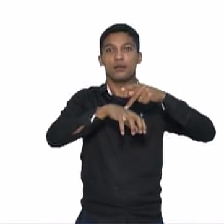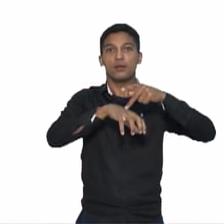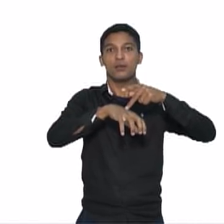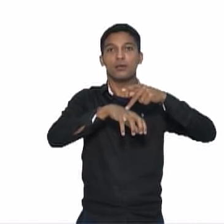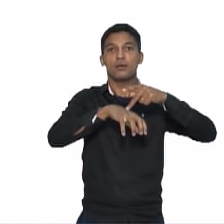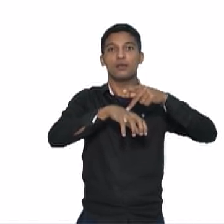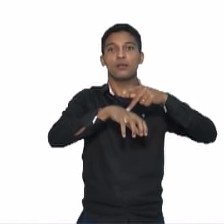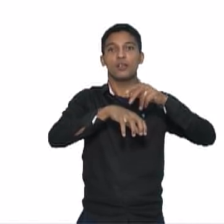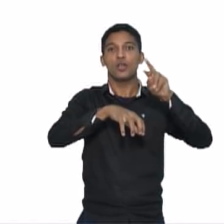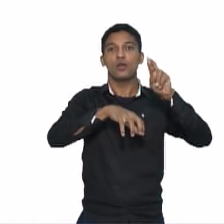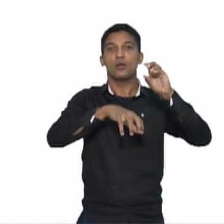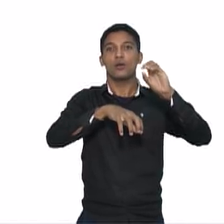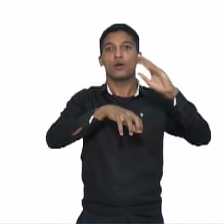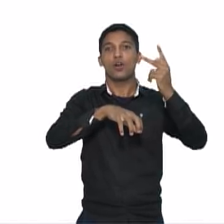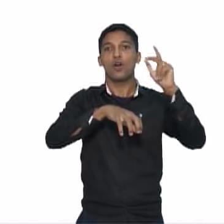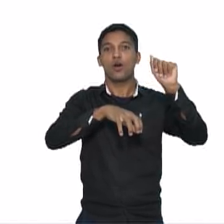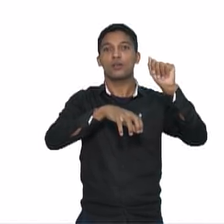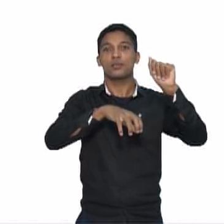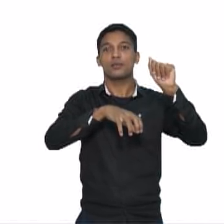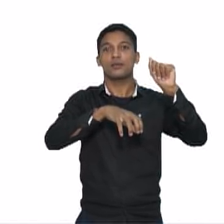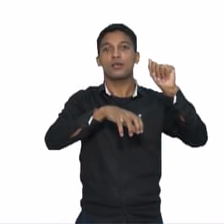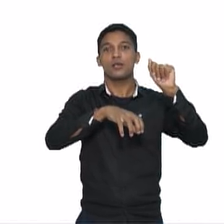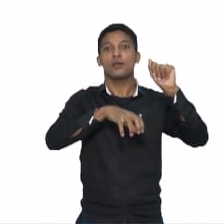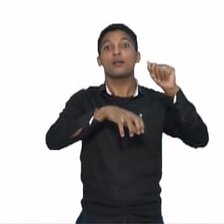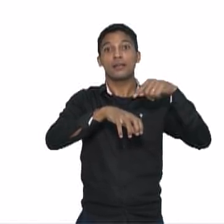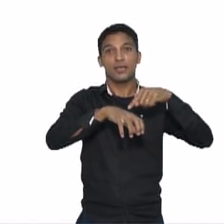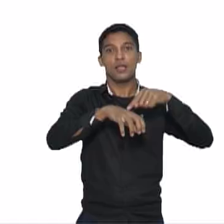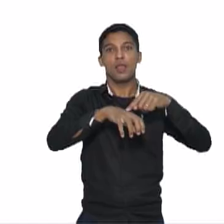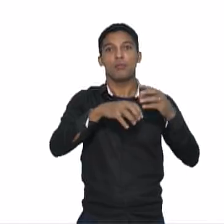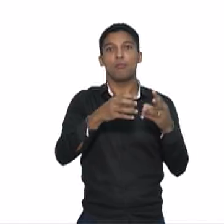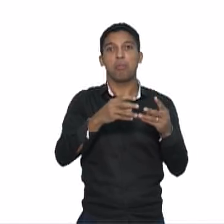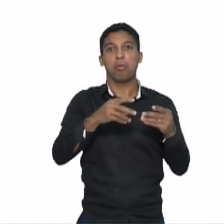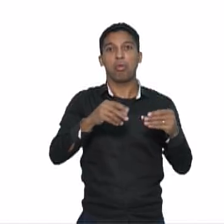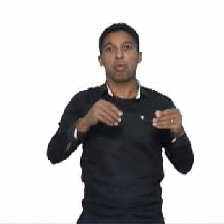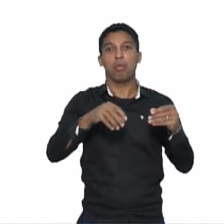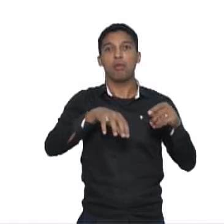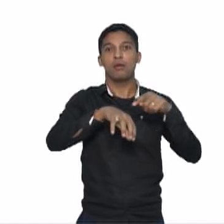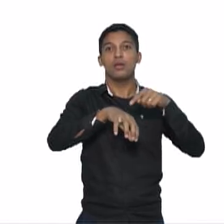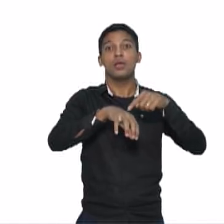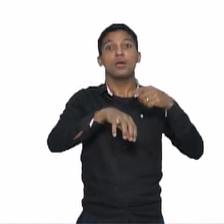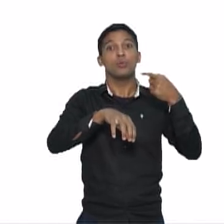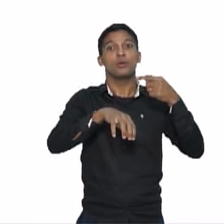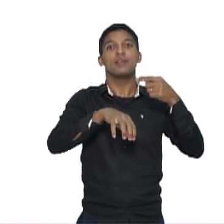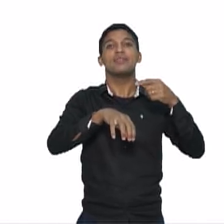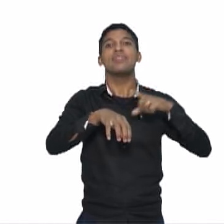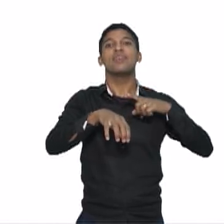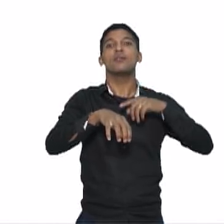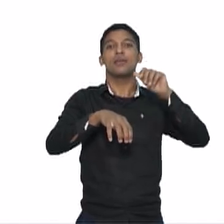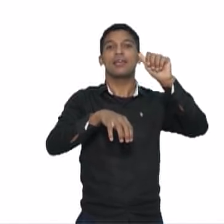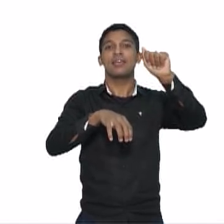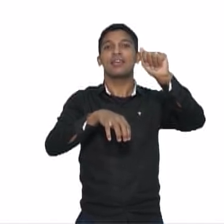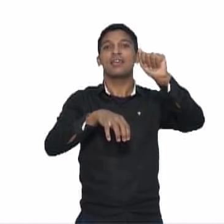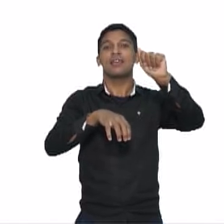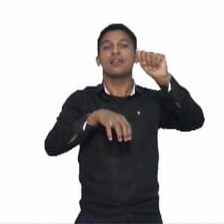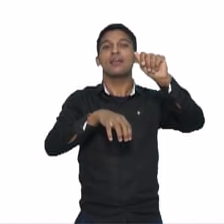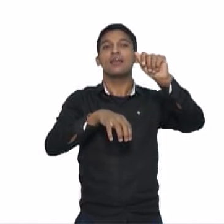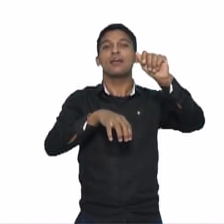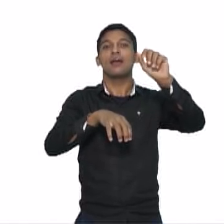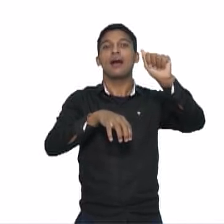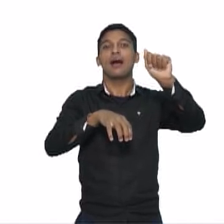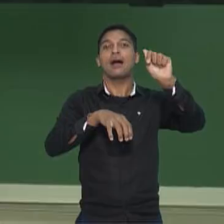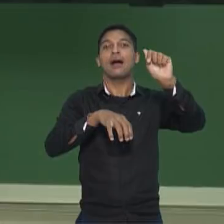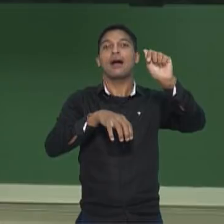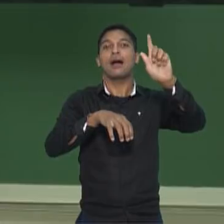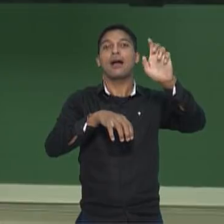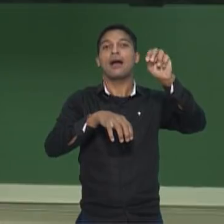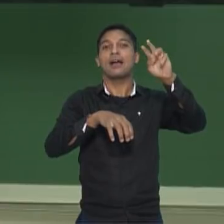e decompõem-se devido à ação dos agentes exógenos, externos, ou seja, que